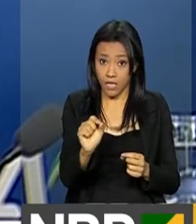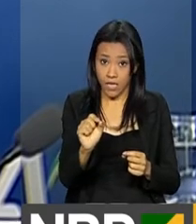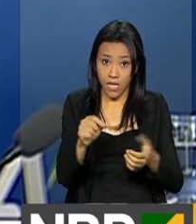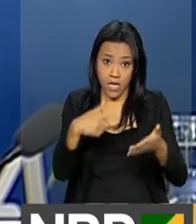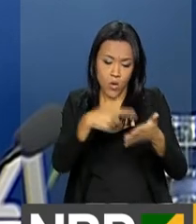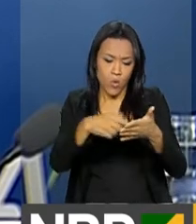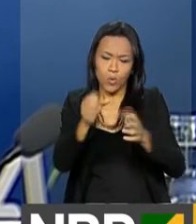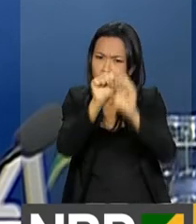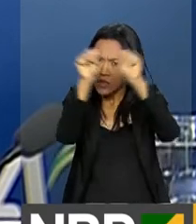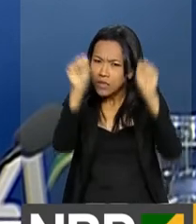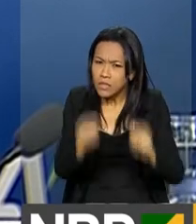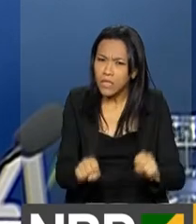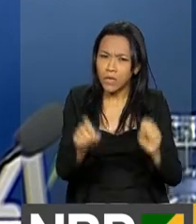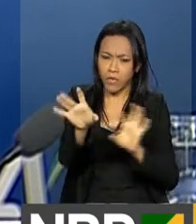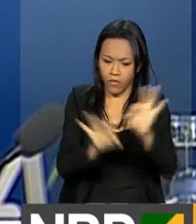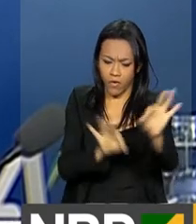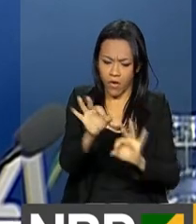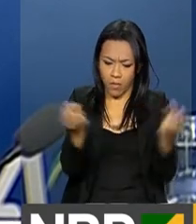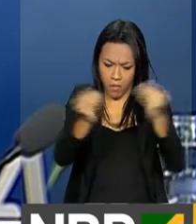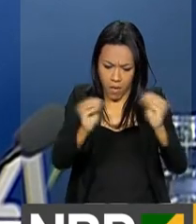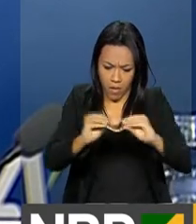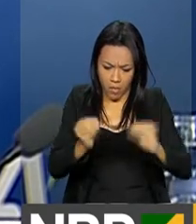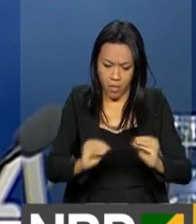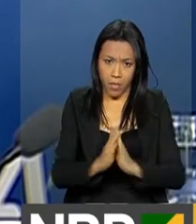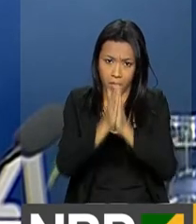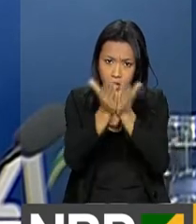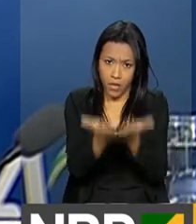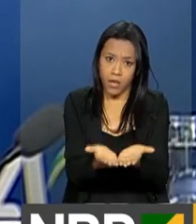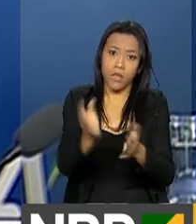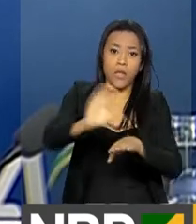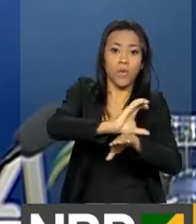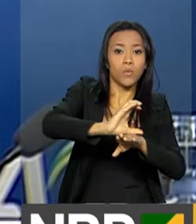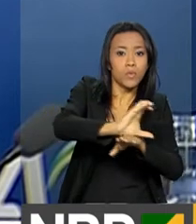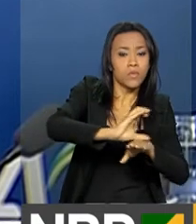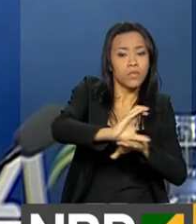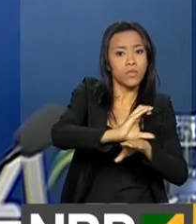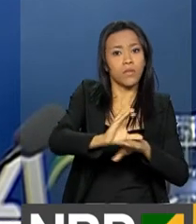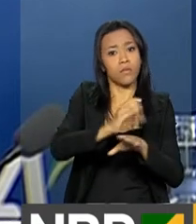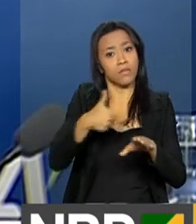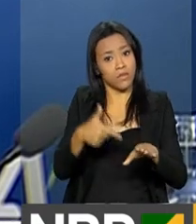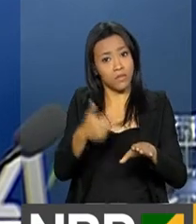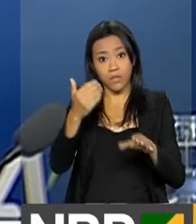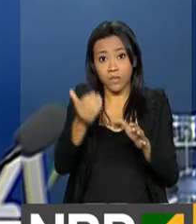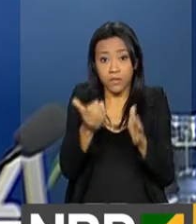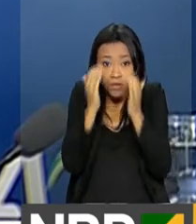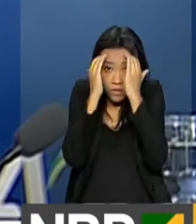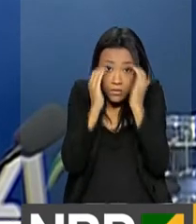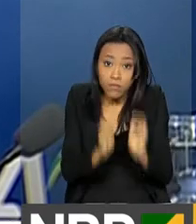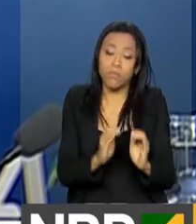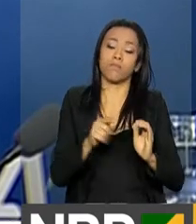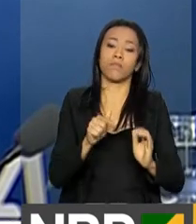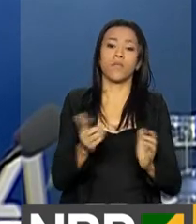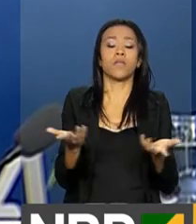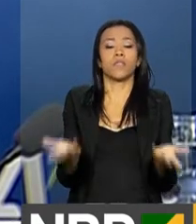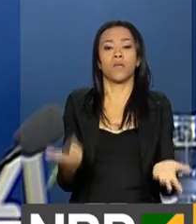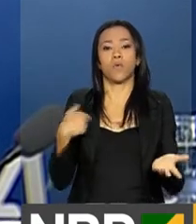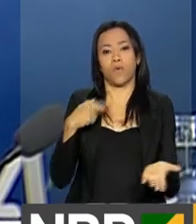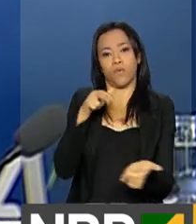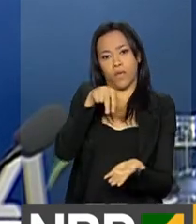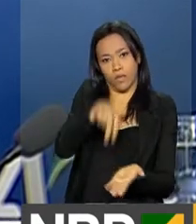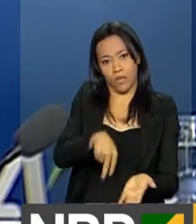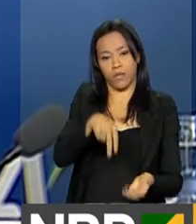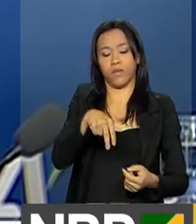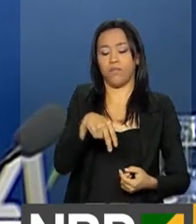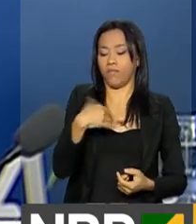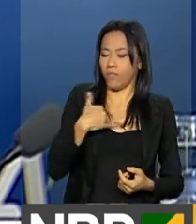ao sistema montado na Constituição, ou você destrói o próprio sistema. Então, eu venho aqui, doutora